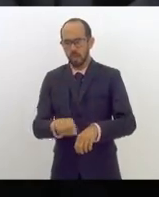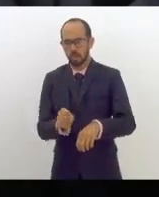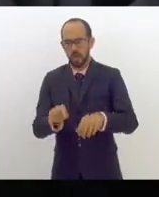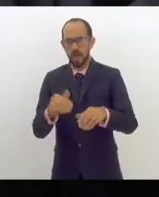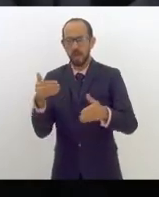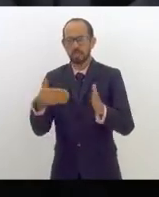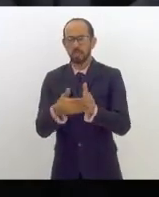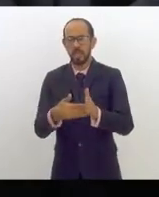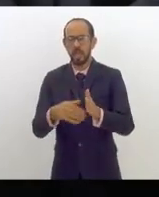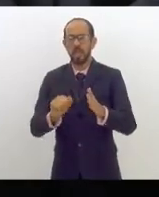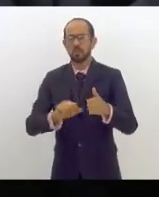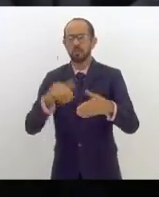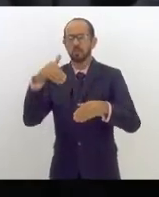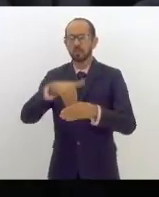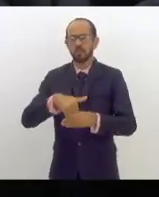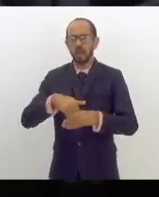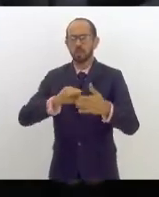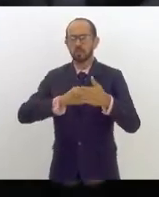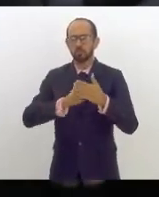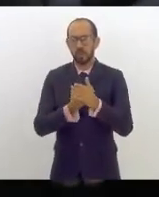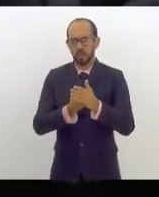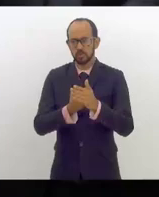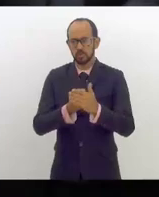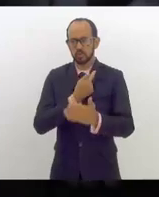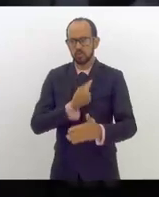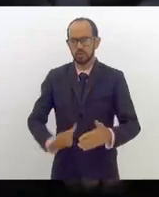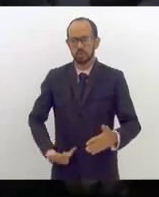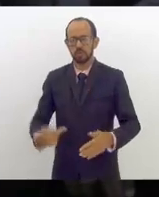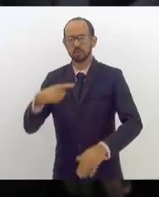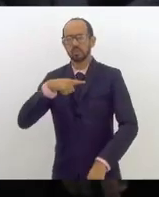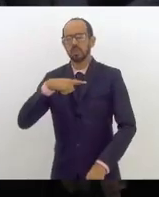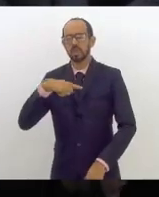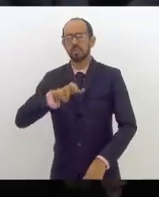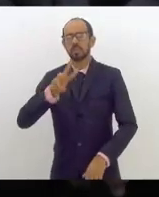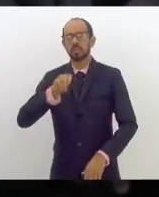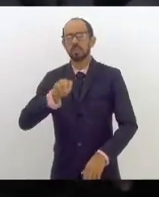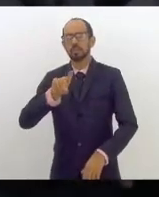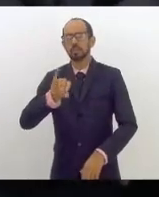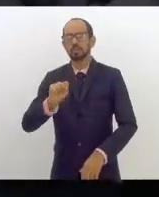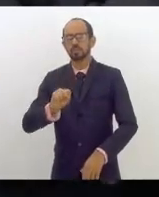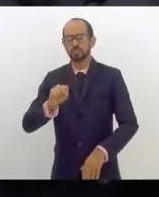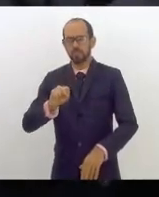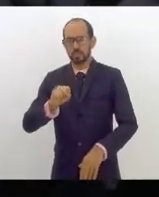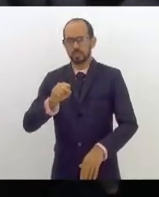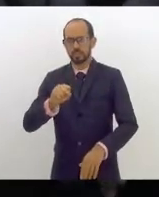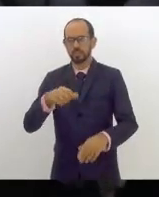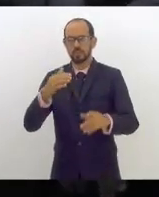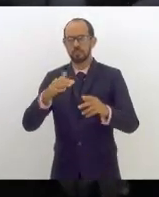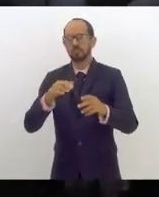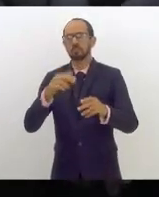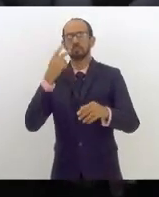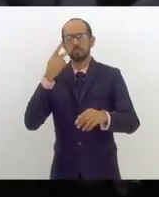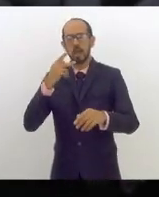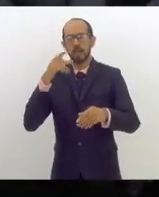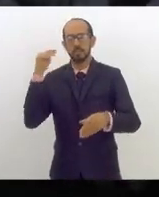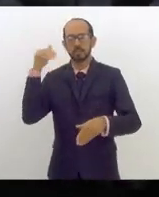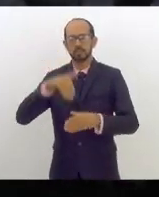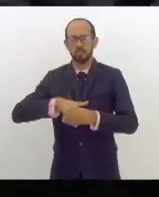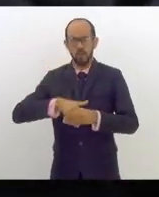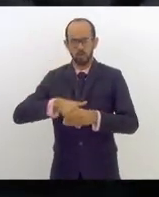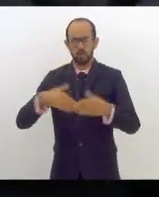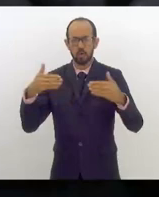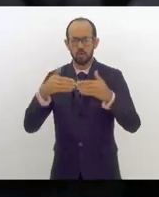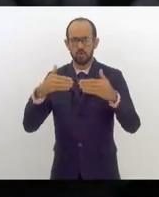do Governador que se encontram com o prazo de 30 dias Estourados para que essa casa volte na forma da